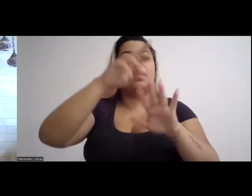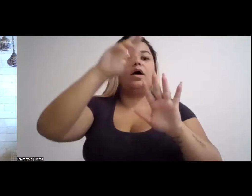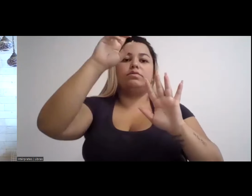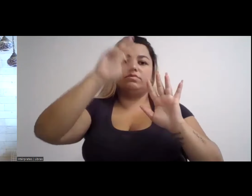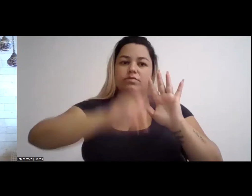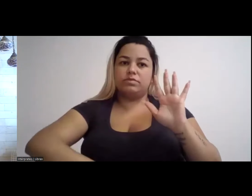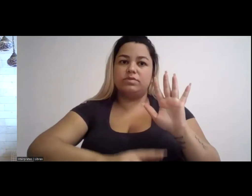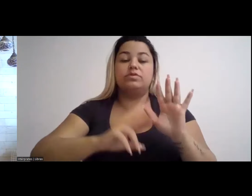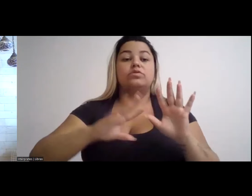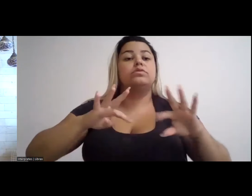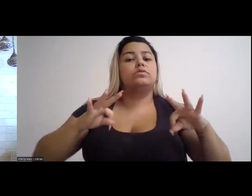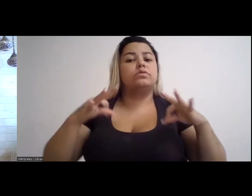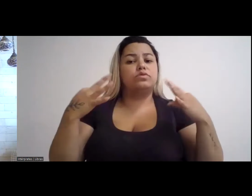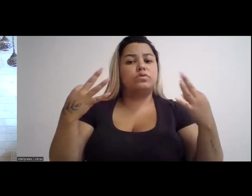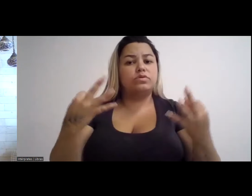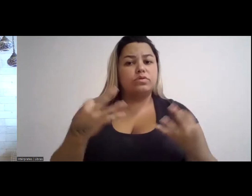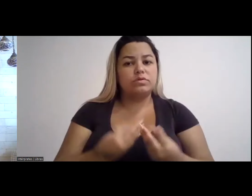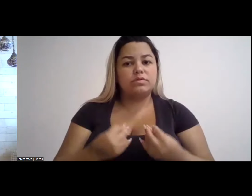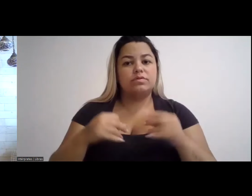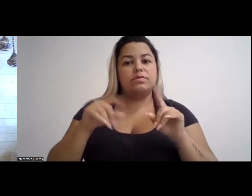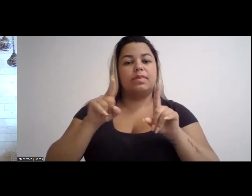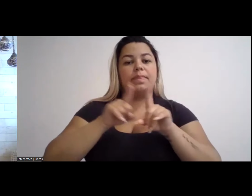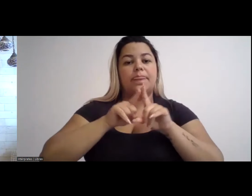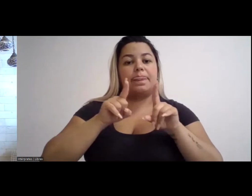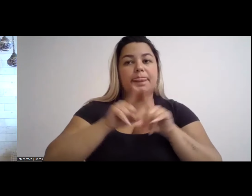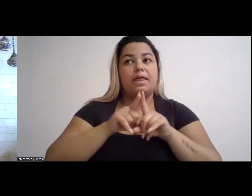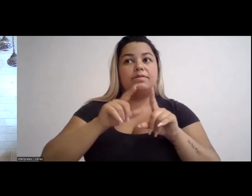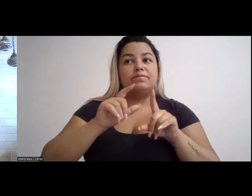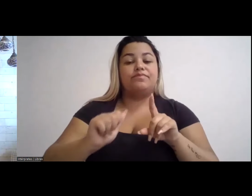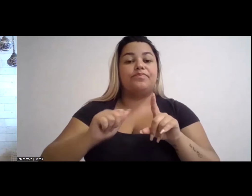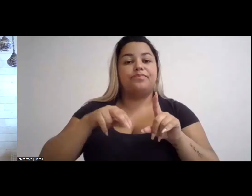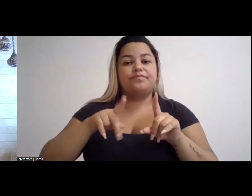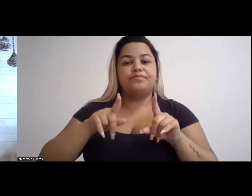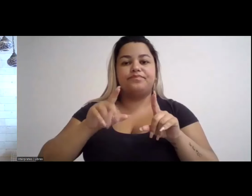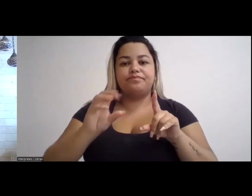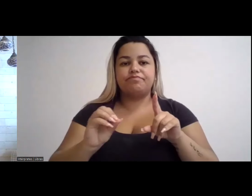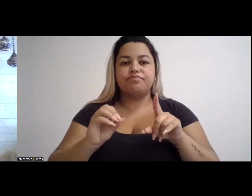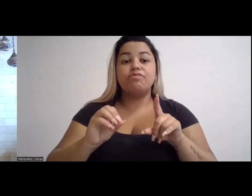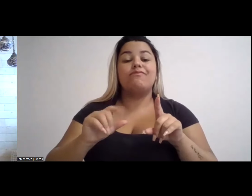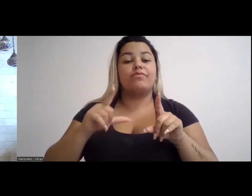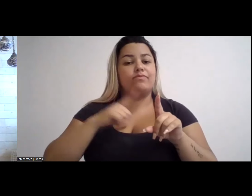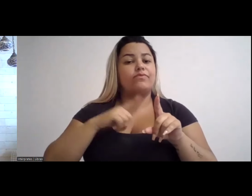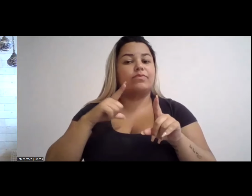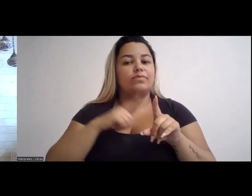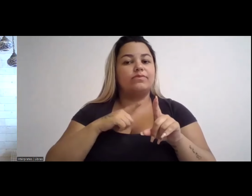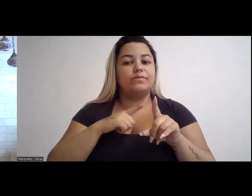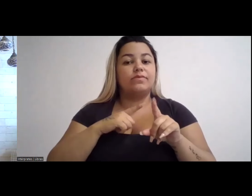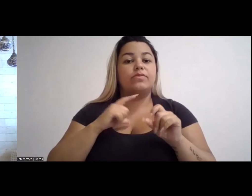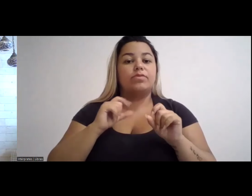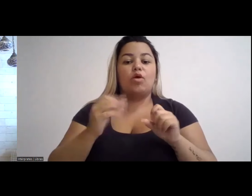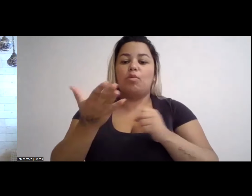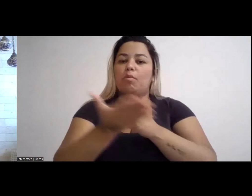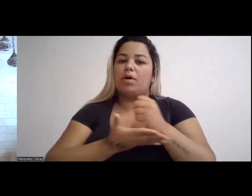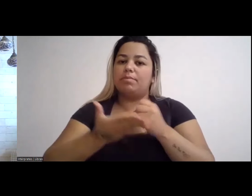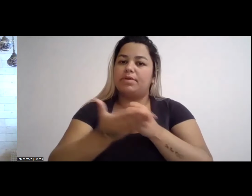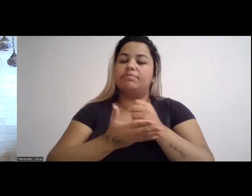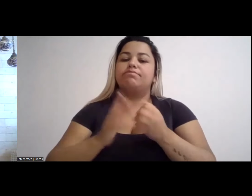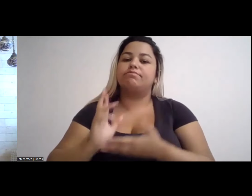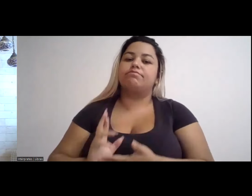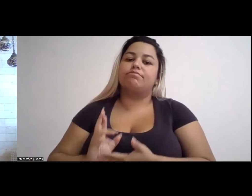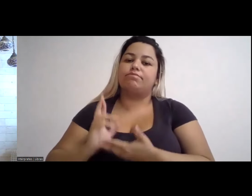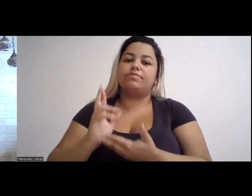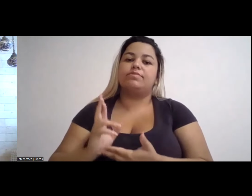todos, eles partem de conceitos anglo-saxões. Então, ali nós temos uma base e um referencial